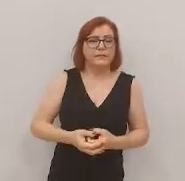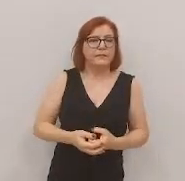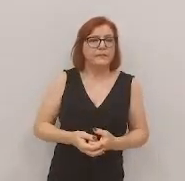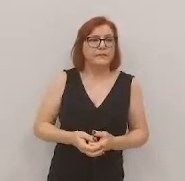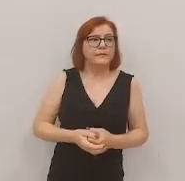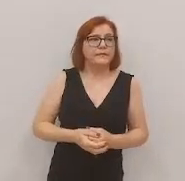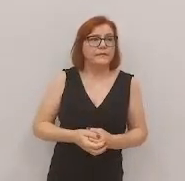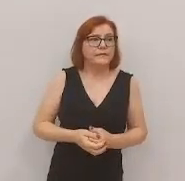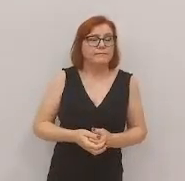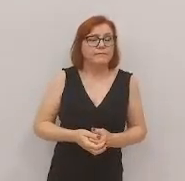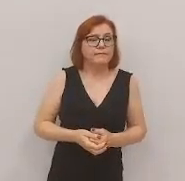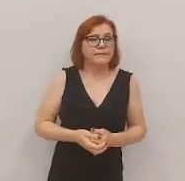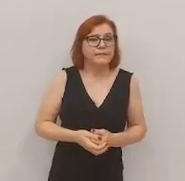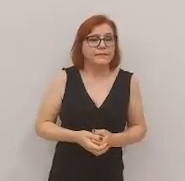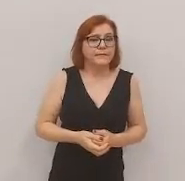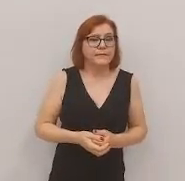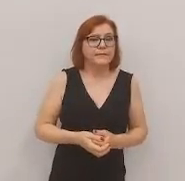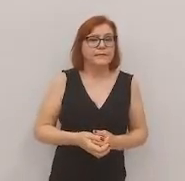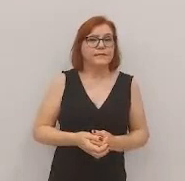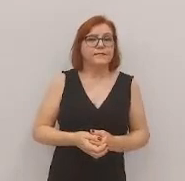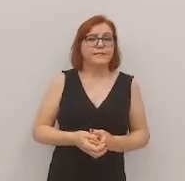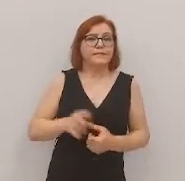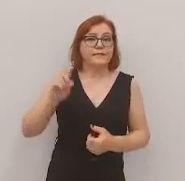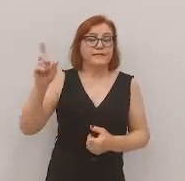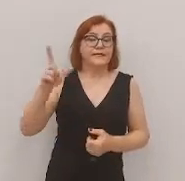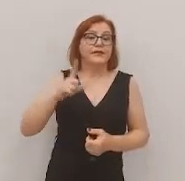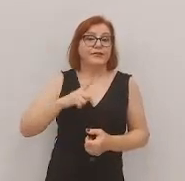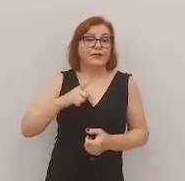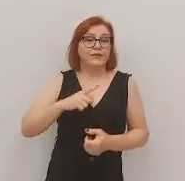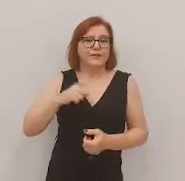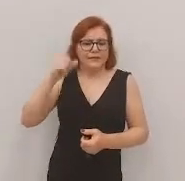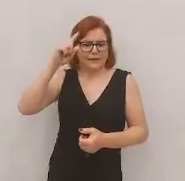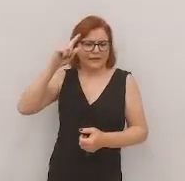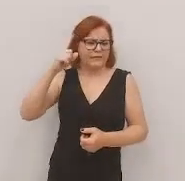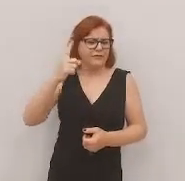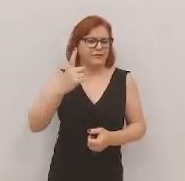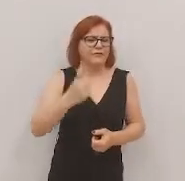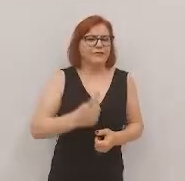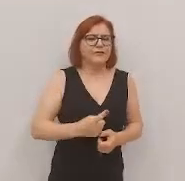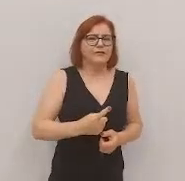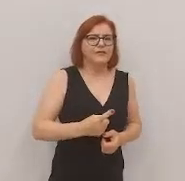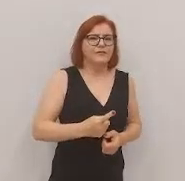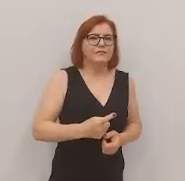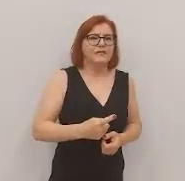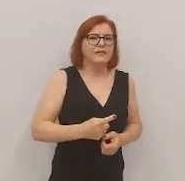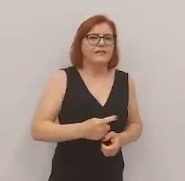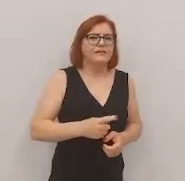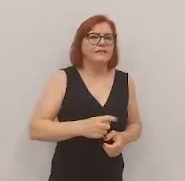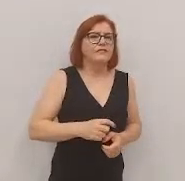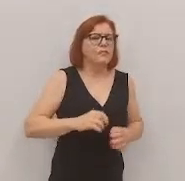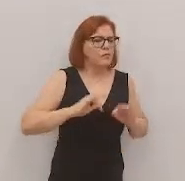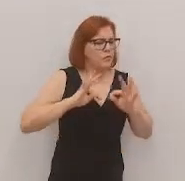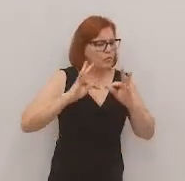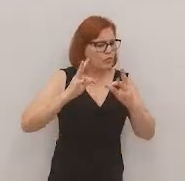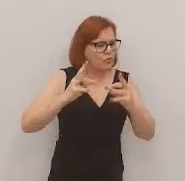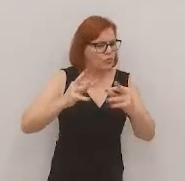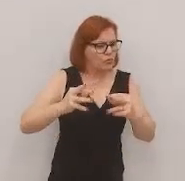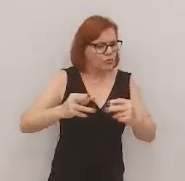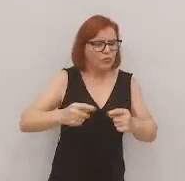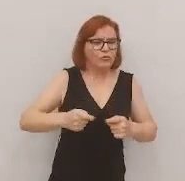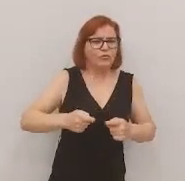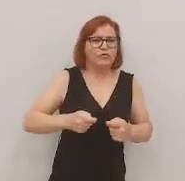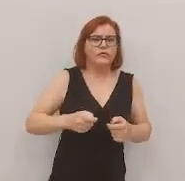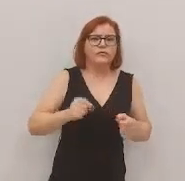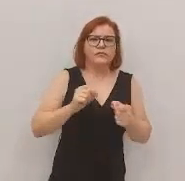Oh, Senhor Jesus, Deus tem domínio sobre toda a sua criação, e